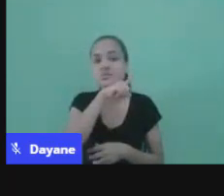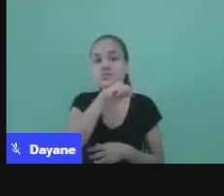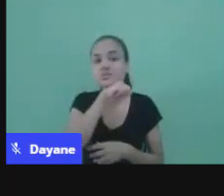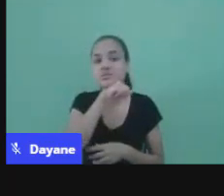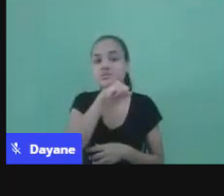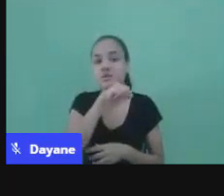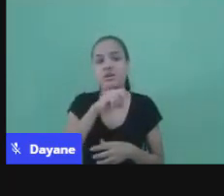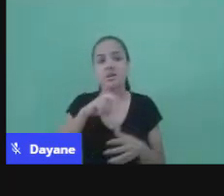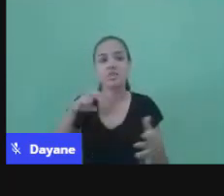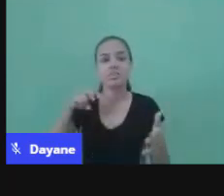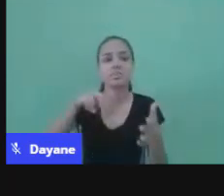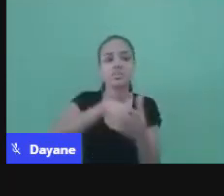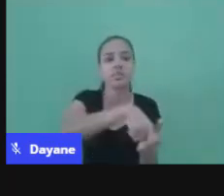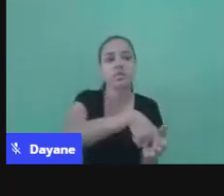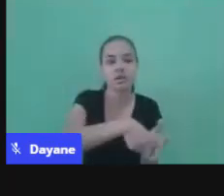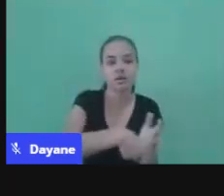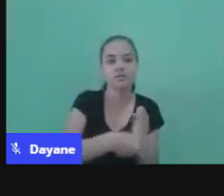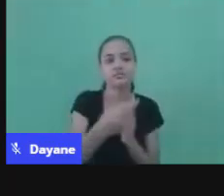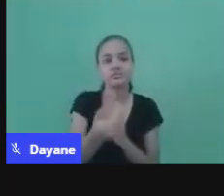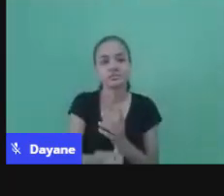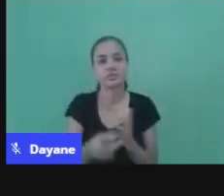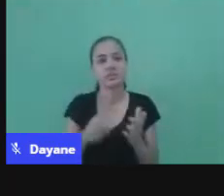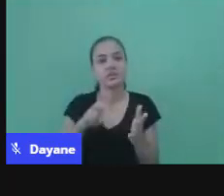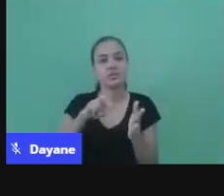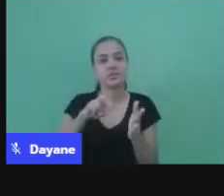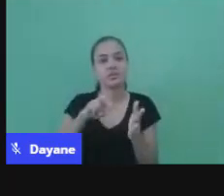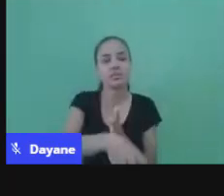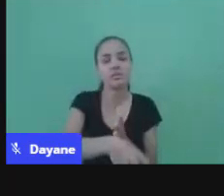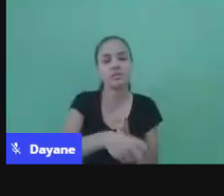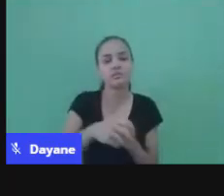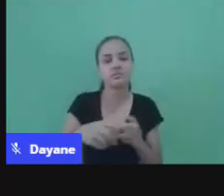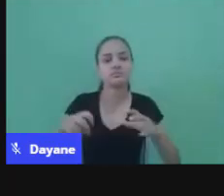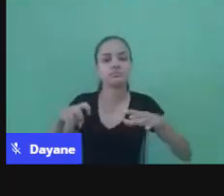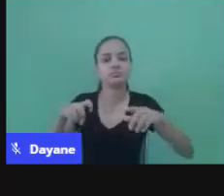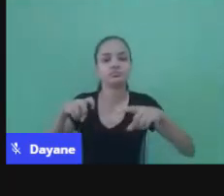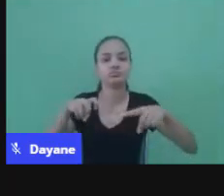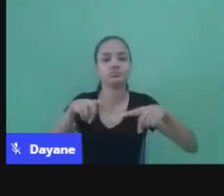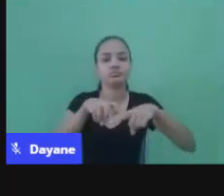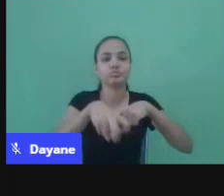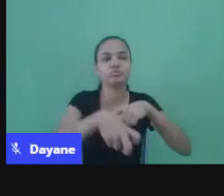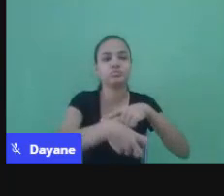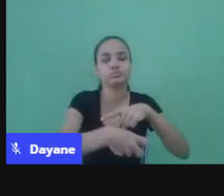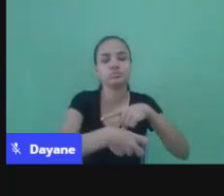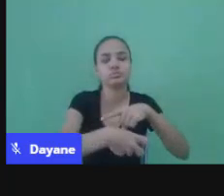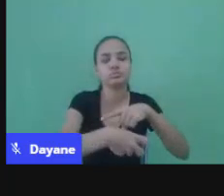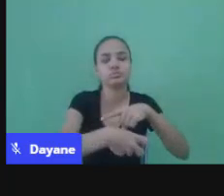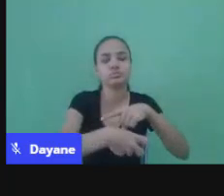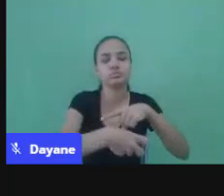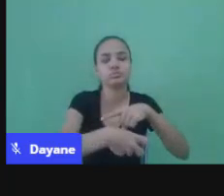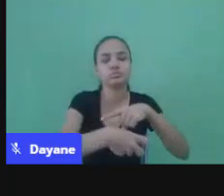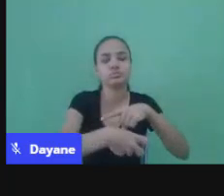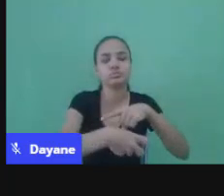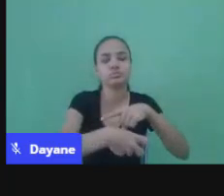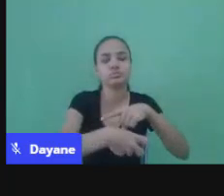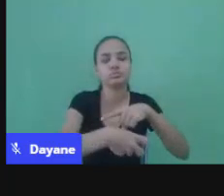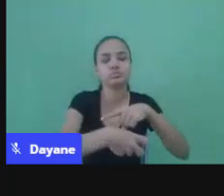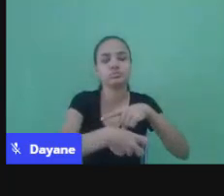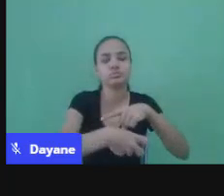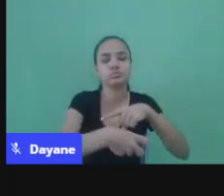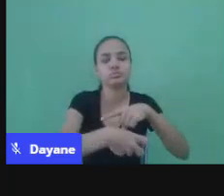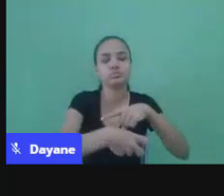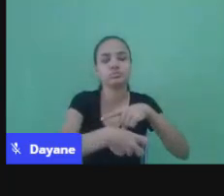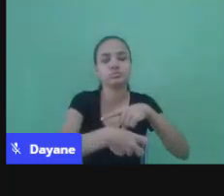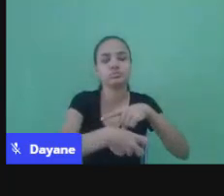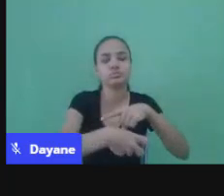perigoso para eles frear ou desviar dos animais, então, para a segurança do próprio motorista e